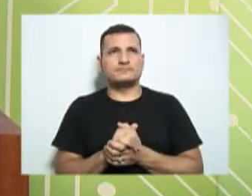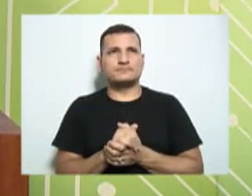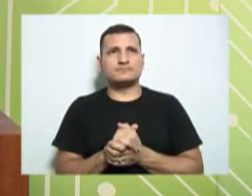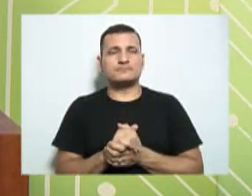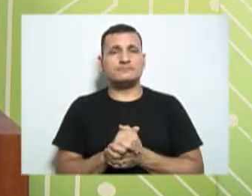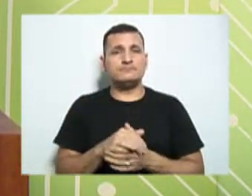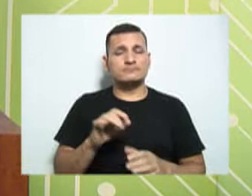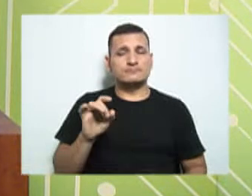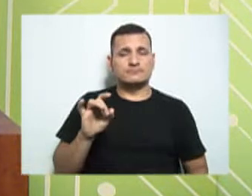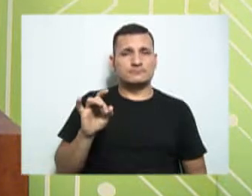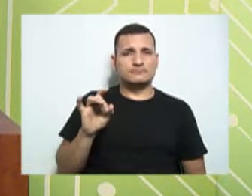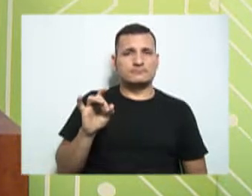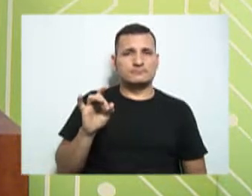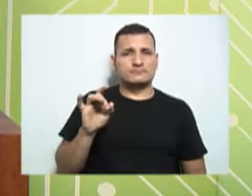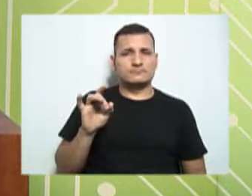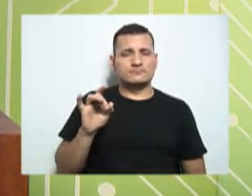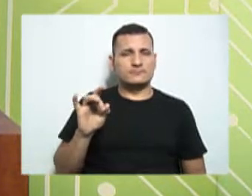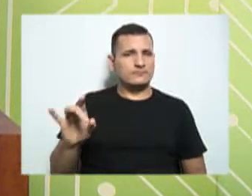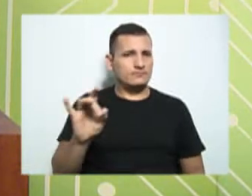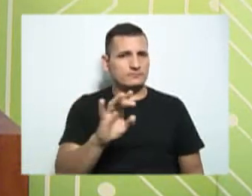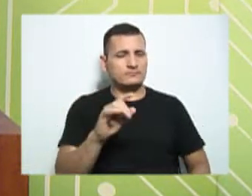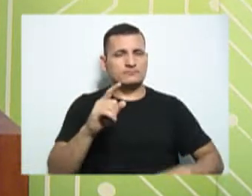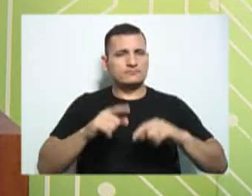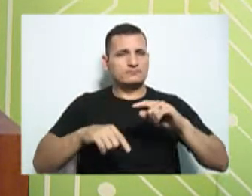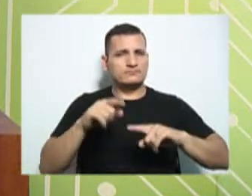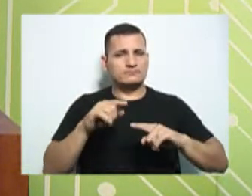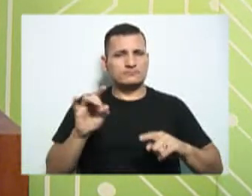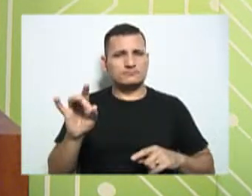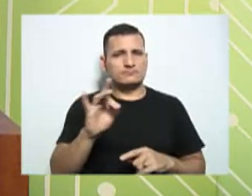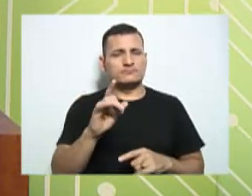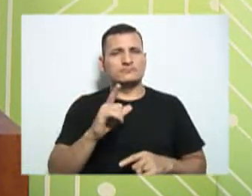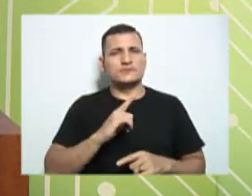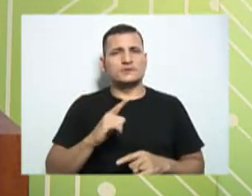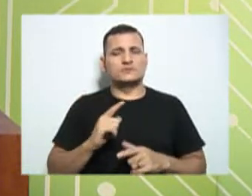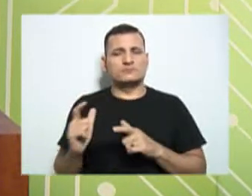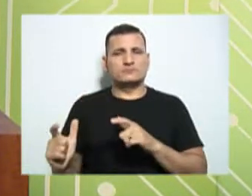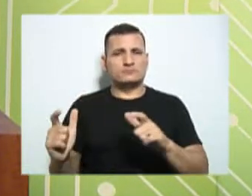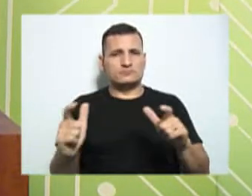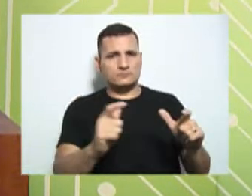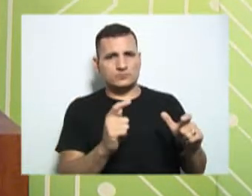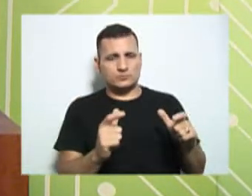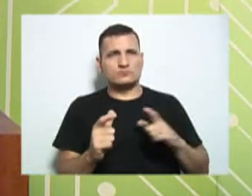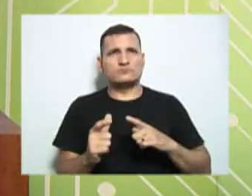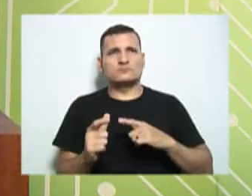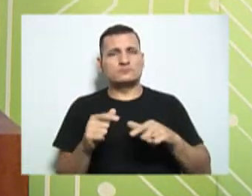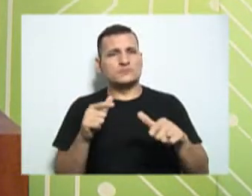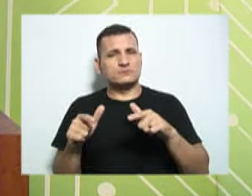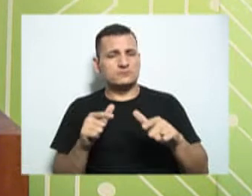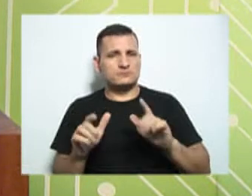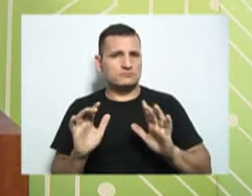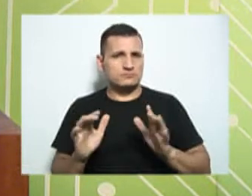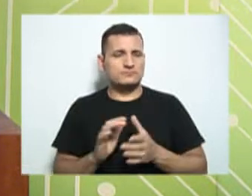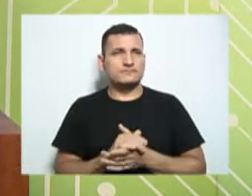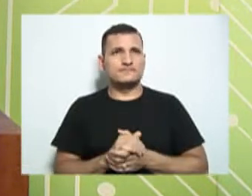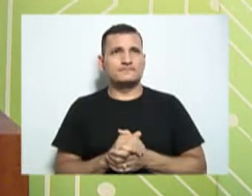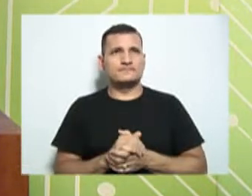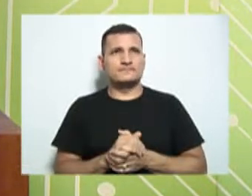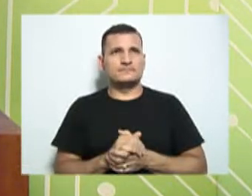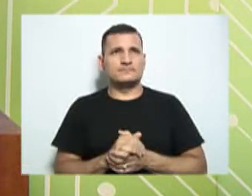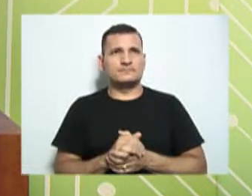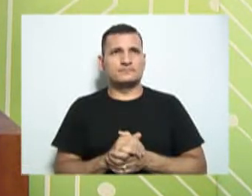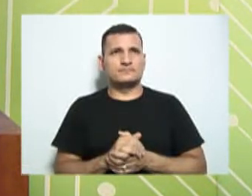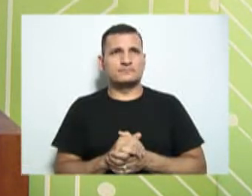Que cada produto ele tem um setor que trabalha com alguma coisa. Com